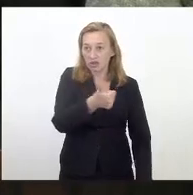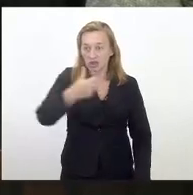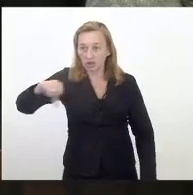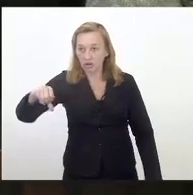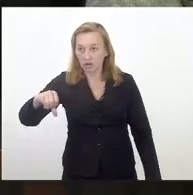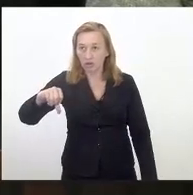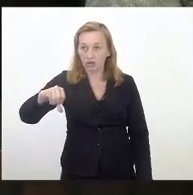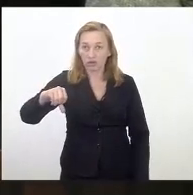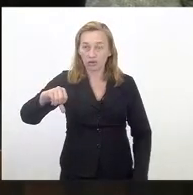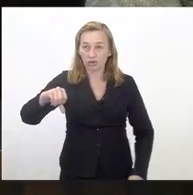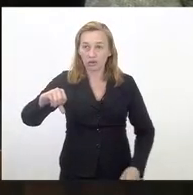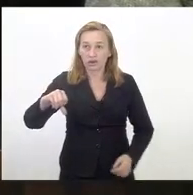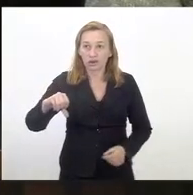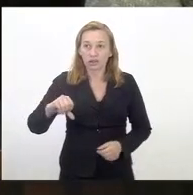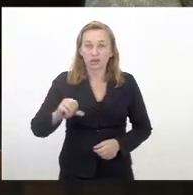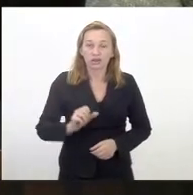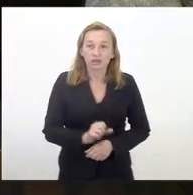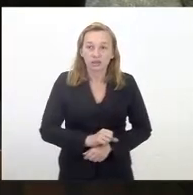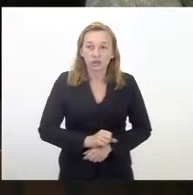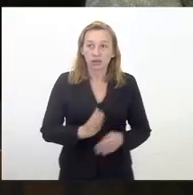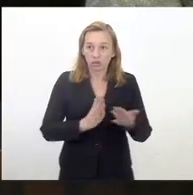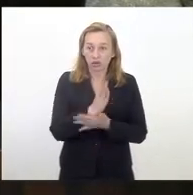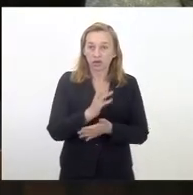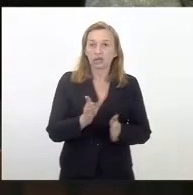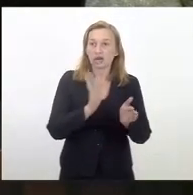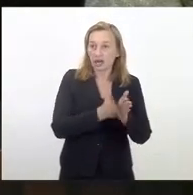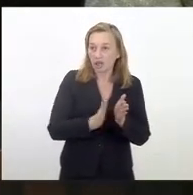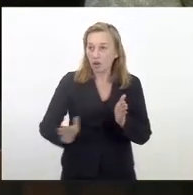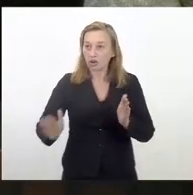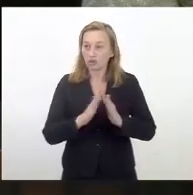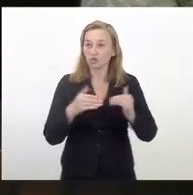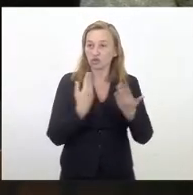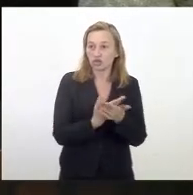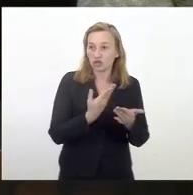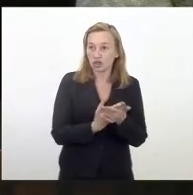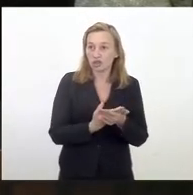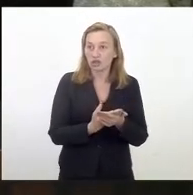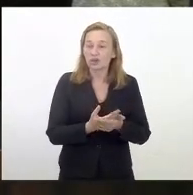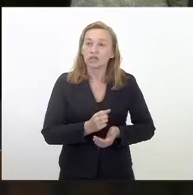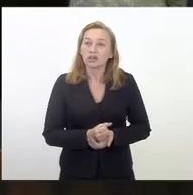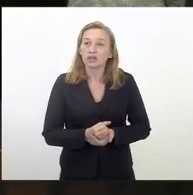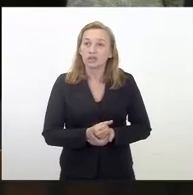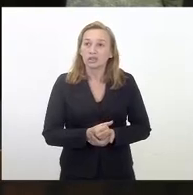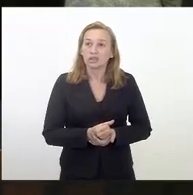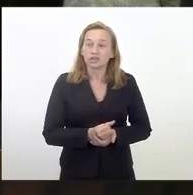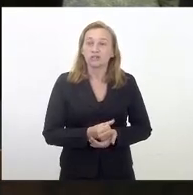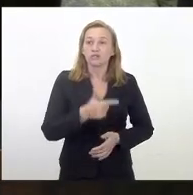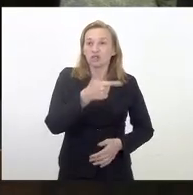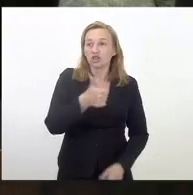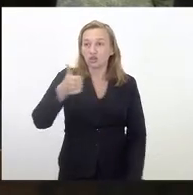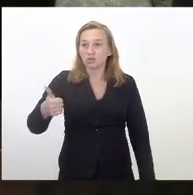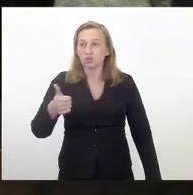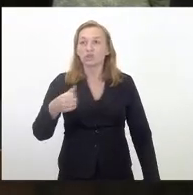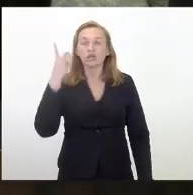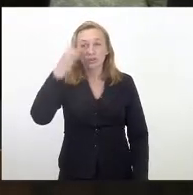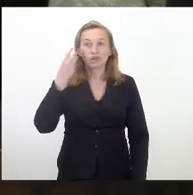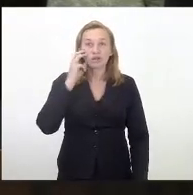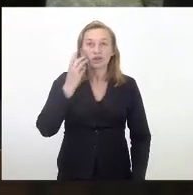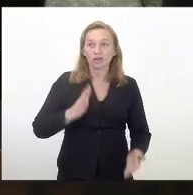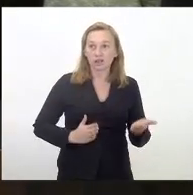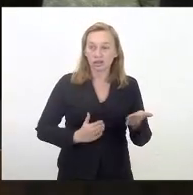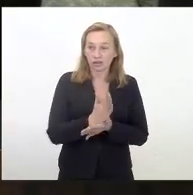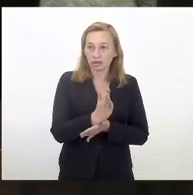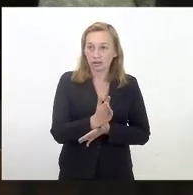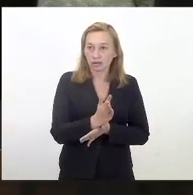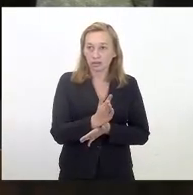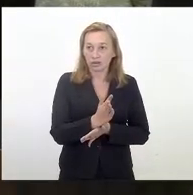19 Deputado waldeck Carneiro seus que aprova resolução aprovada é que a inclusão na ordem do dia para olhar de leite no teu 7861 21 do prazo waldeck Carneiro seu